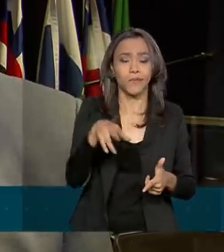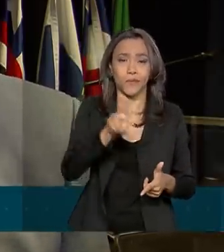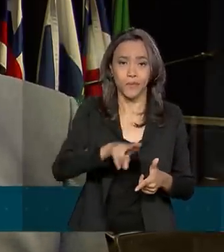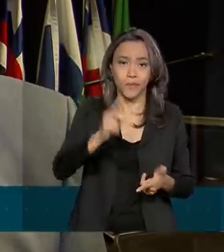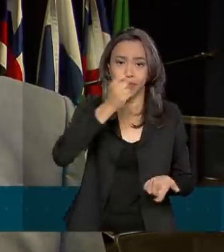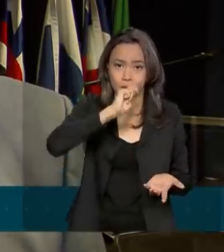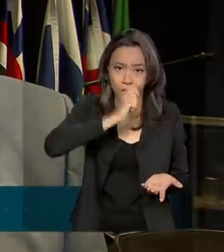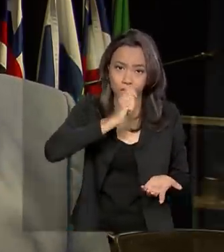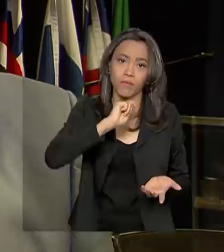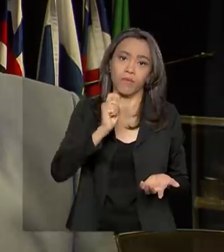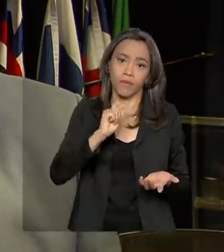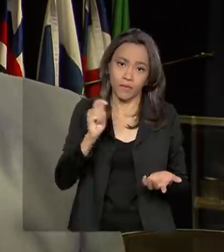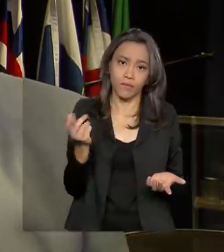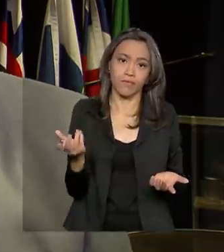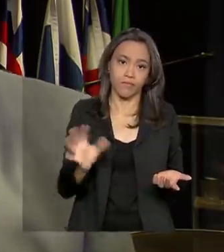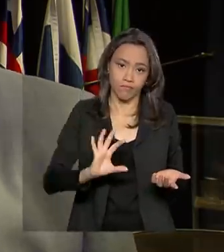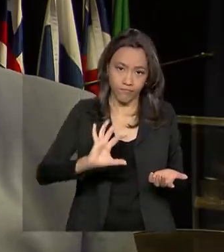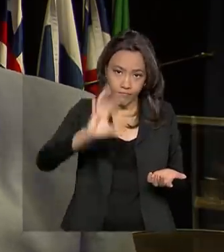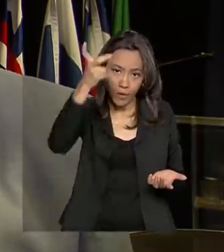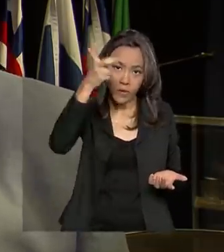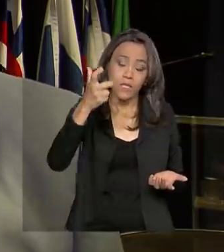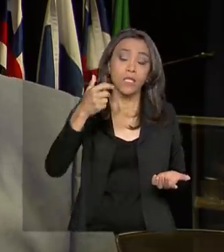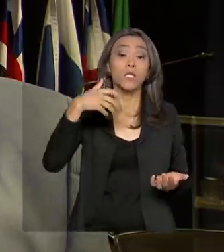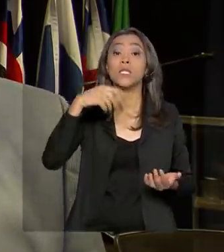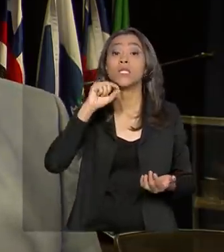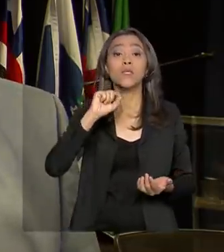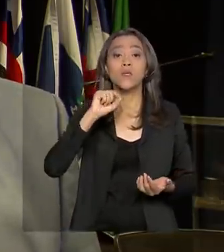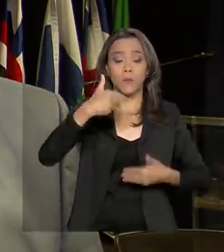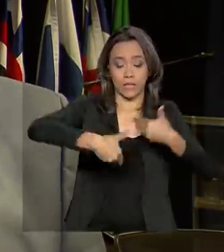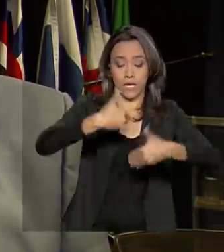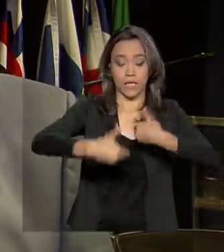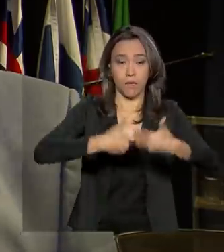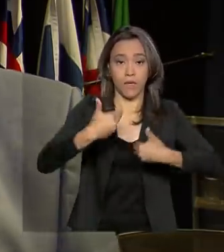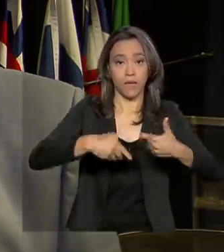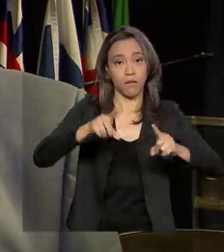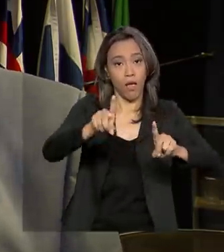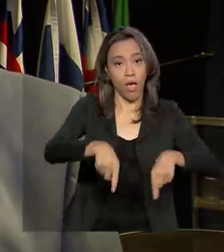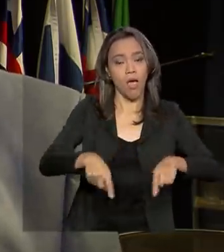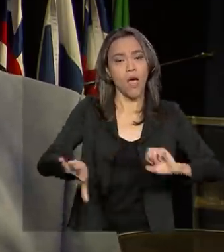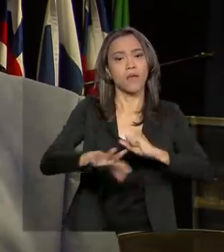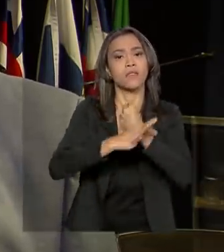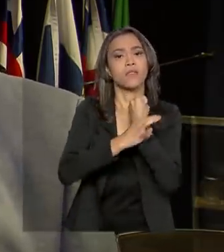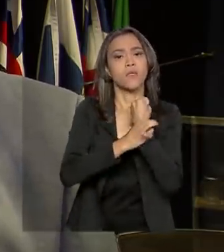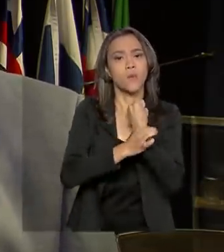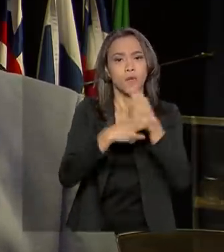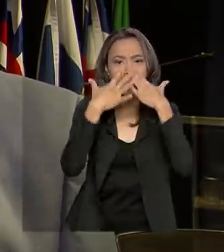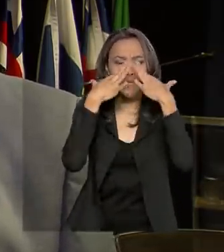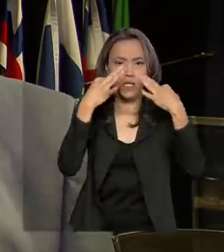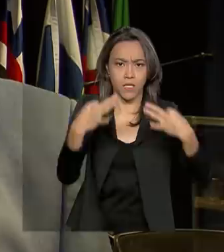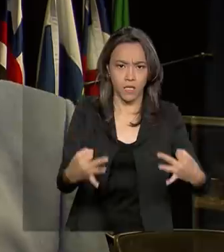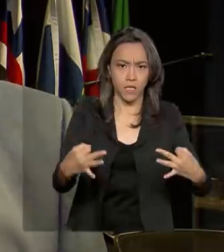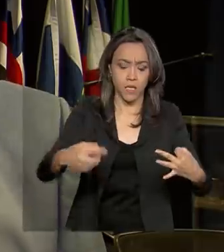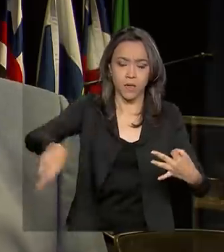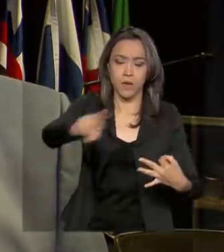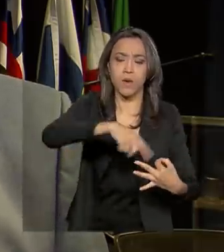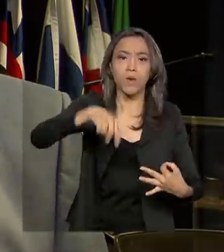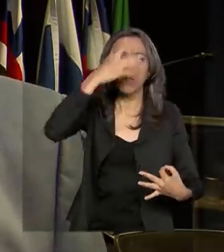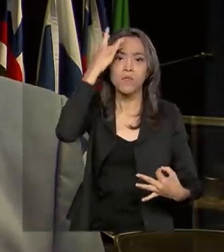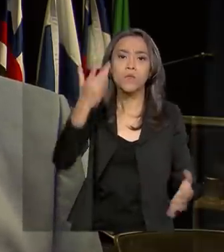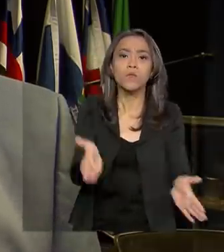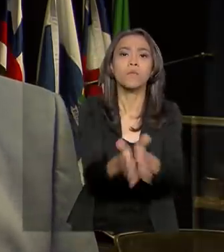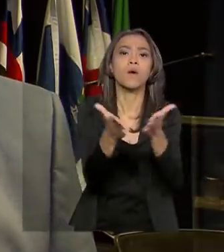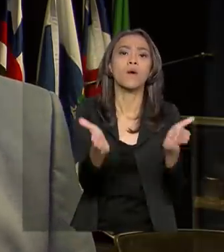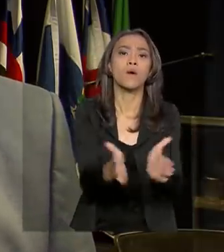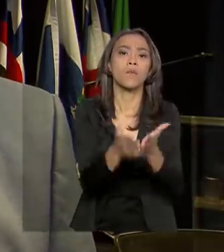de segurança pública. E o tratamento para isso é garantir atenção para aqueles pessoas mais pobres que não têm